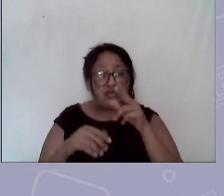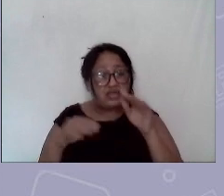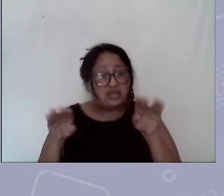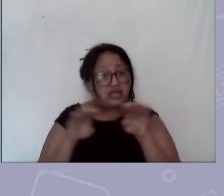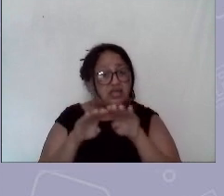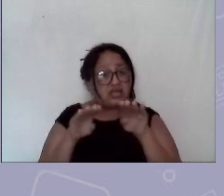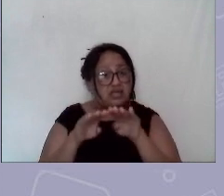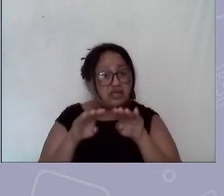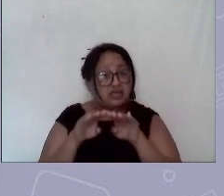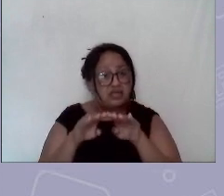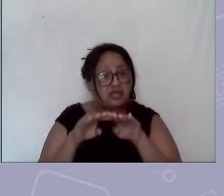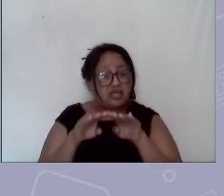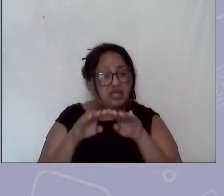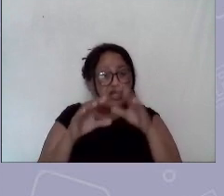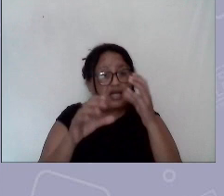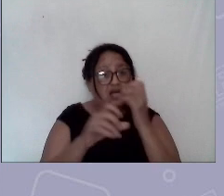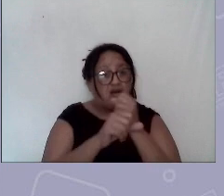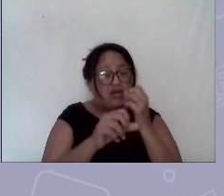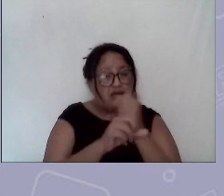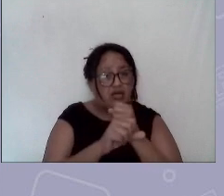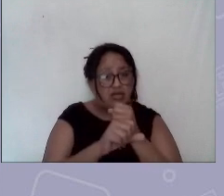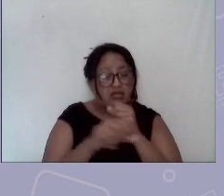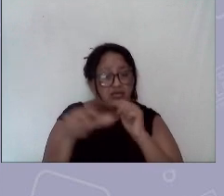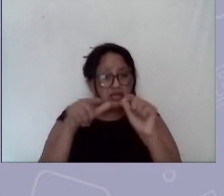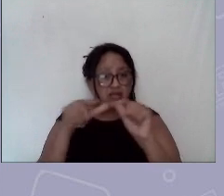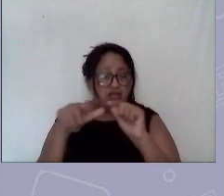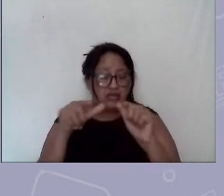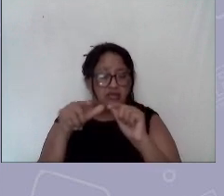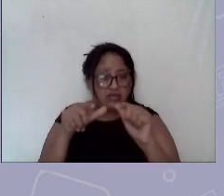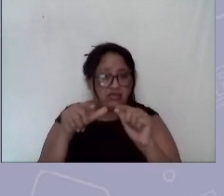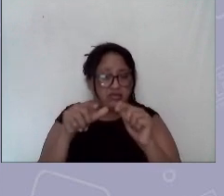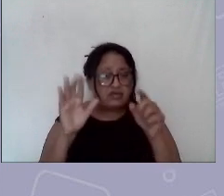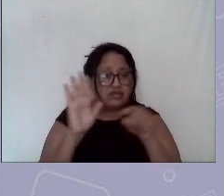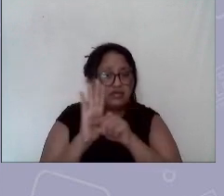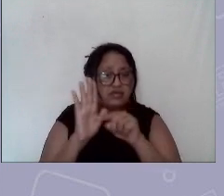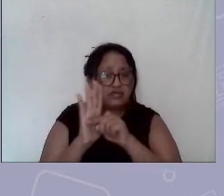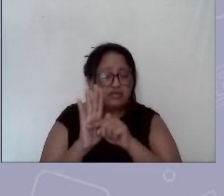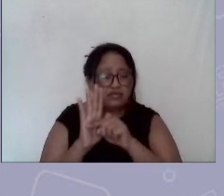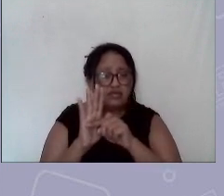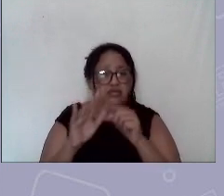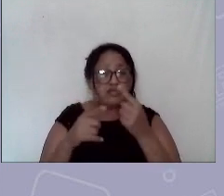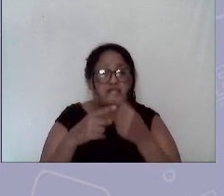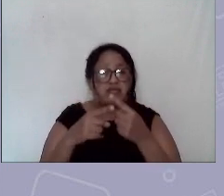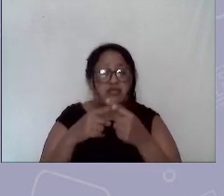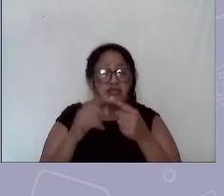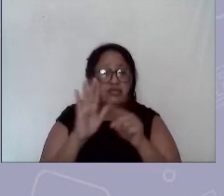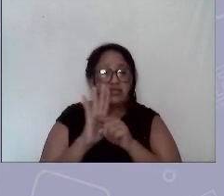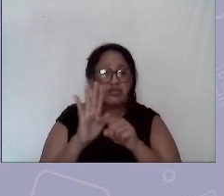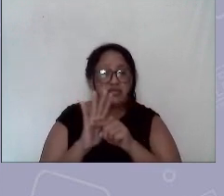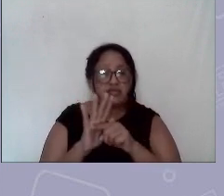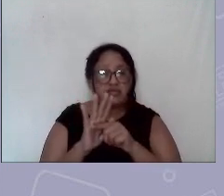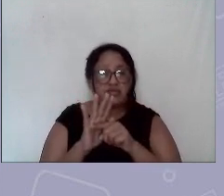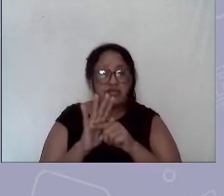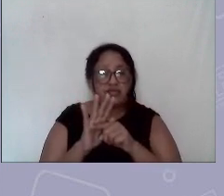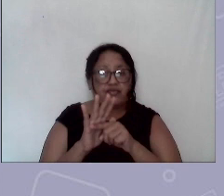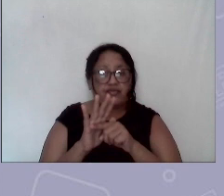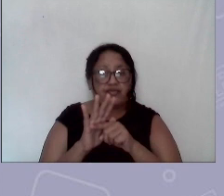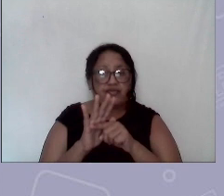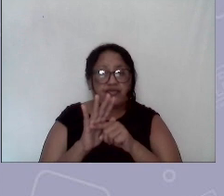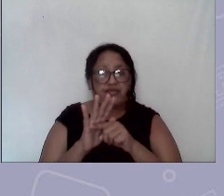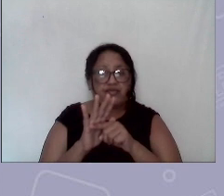esse cálculo né? é o trabalho da força de atrito que é um trabalho negativo por que que ele é negativo porque o